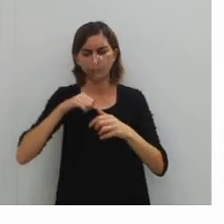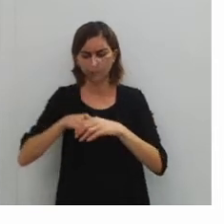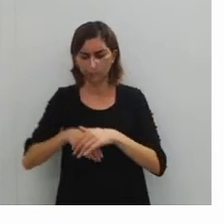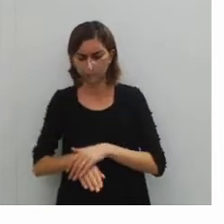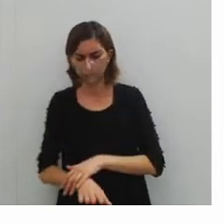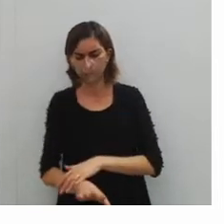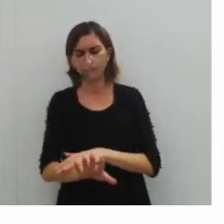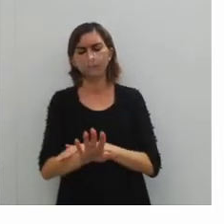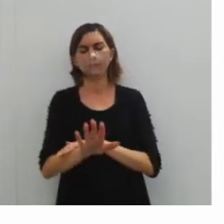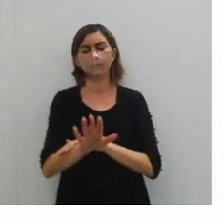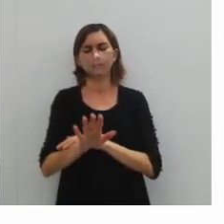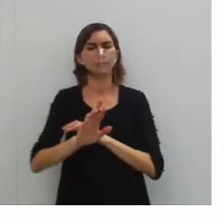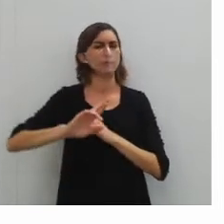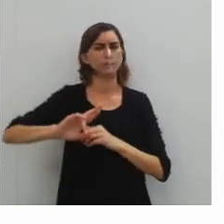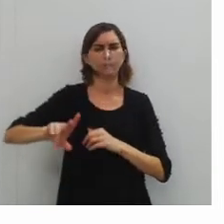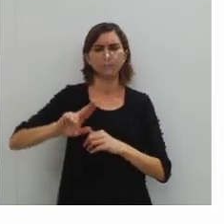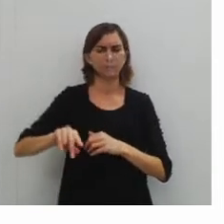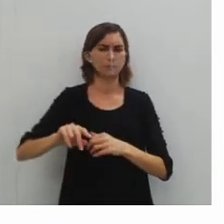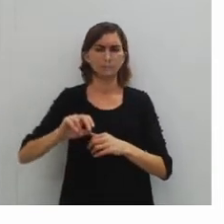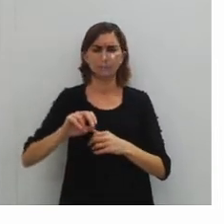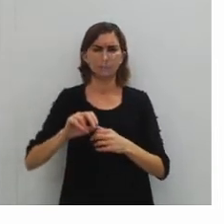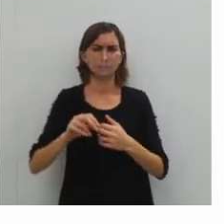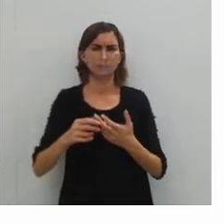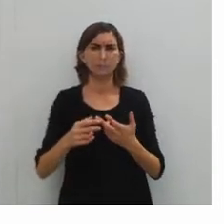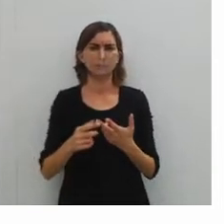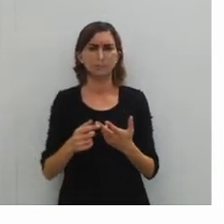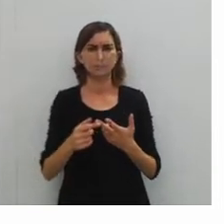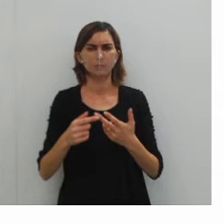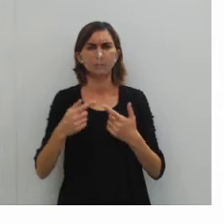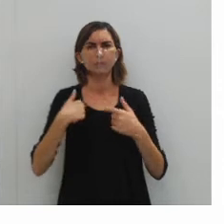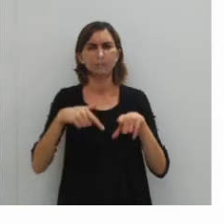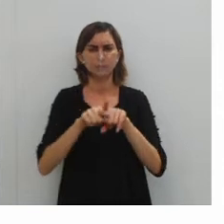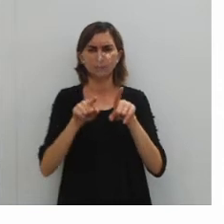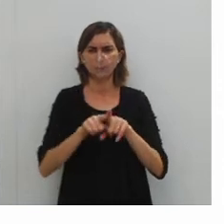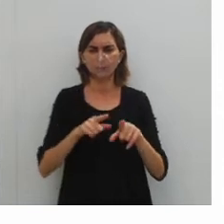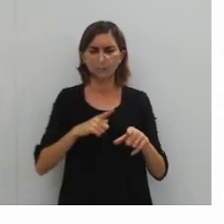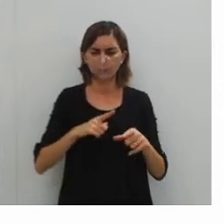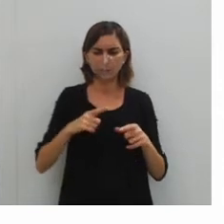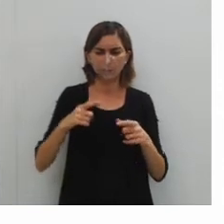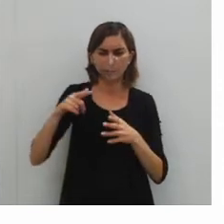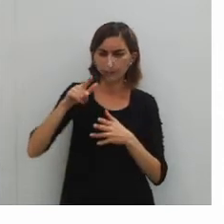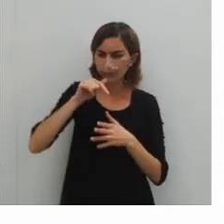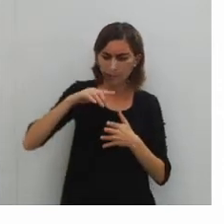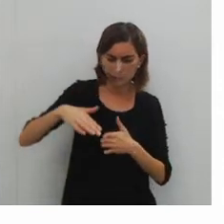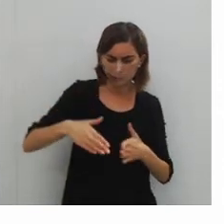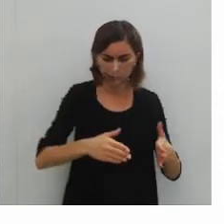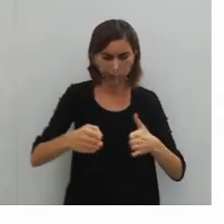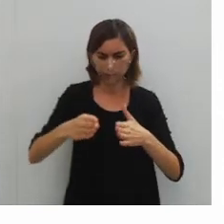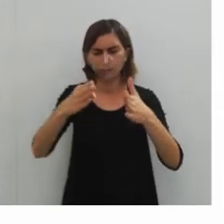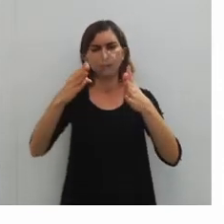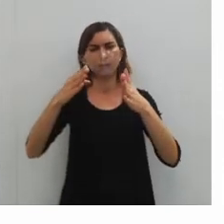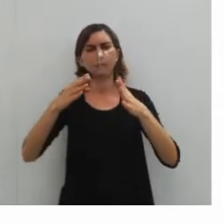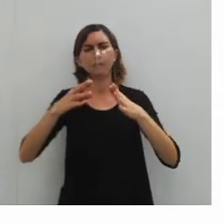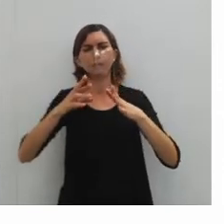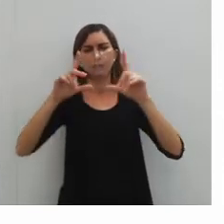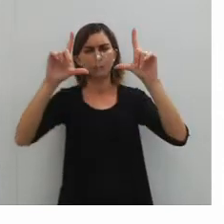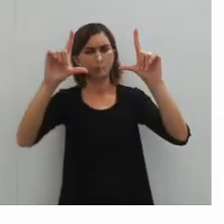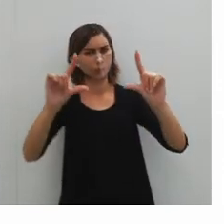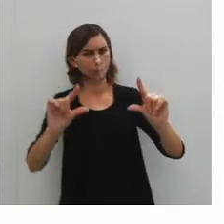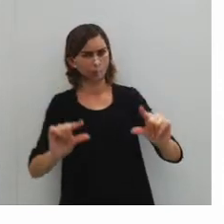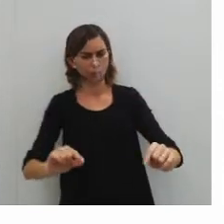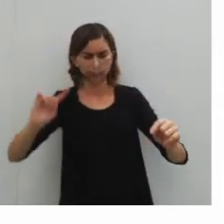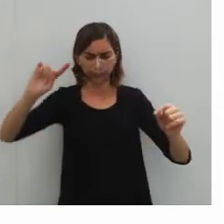subterrâneas não são suficientes, além do assoreamento dos rios, ou seja, a diminuição